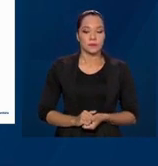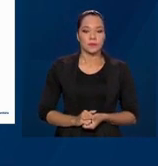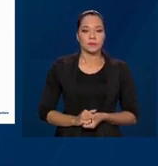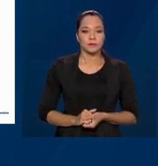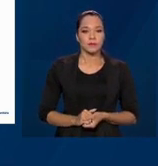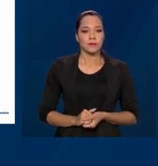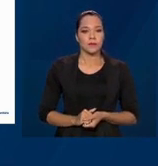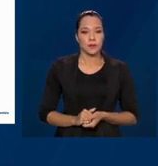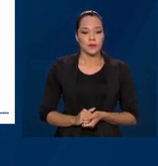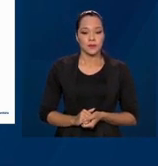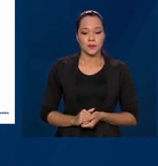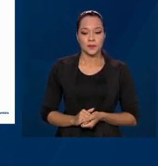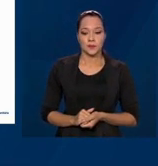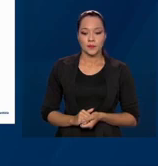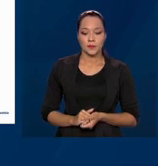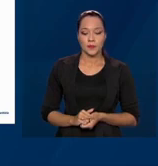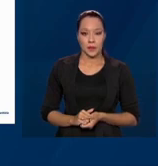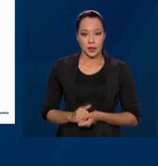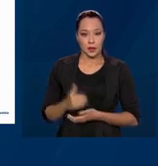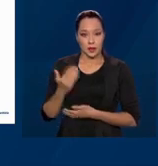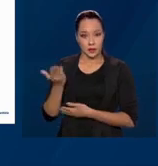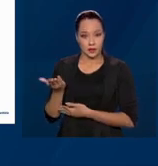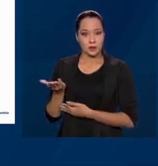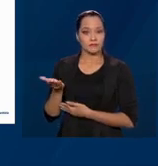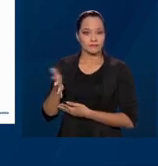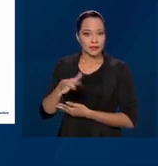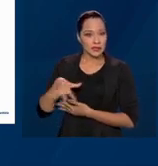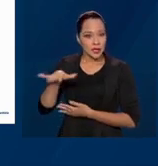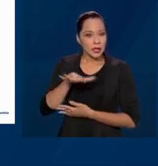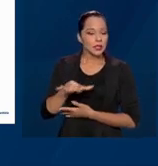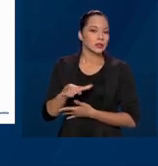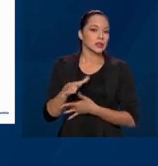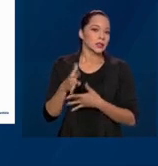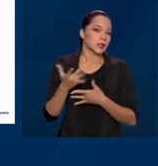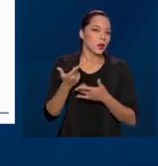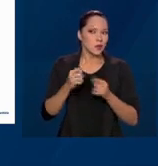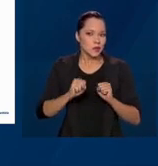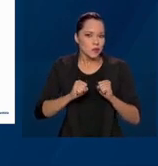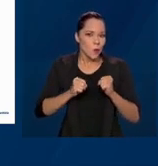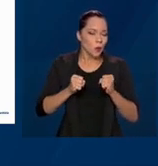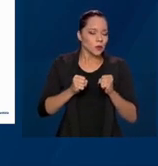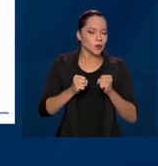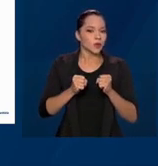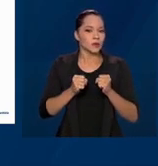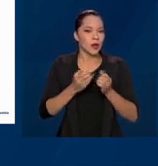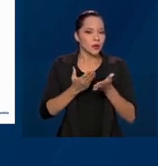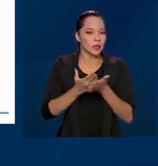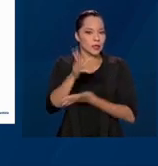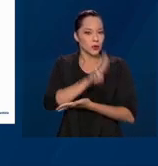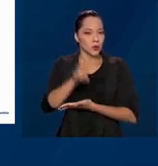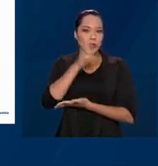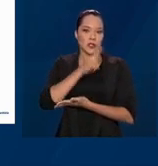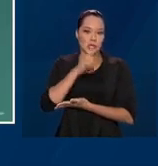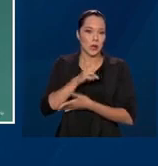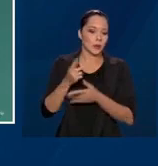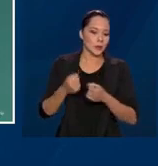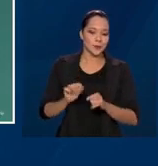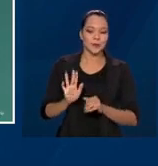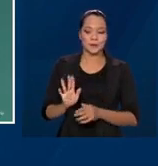Então, na verdade, nesse aspecto, a gente não precisou de um esforço muito grande nesse momento de autorização de uso emergencial.